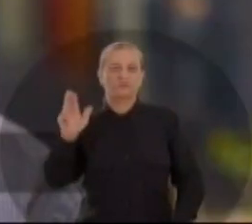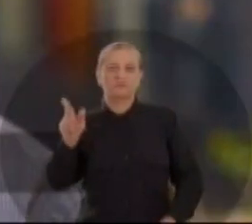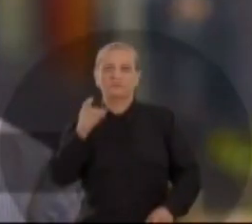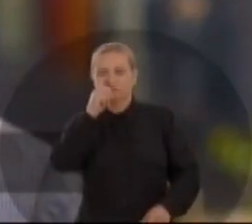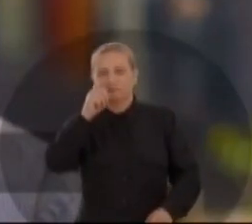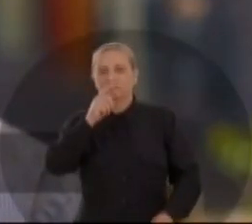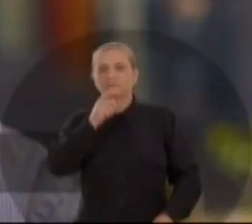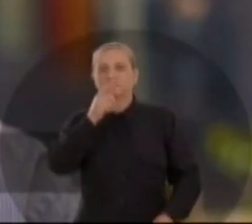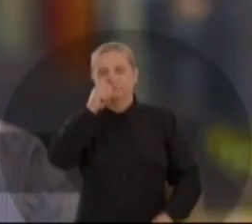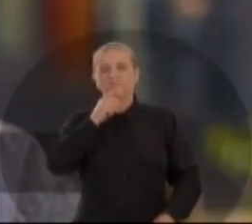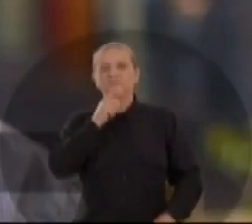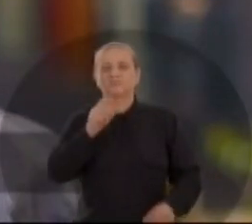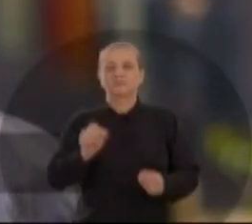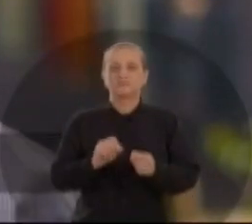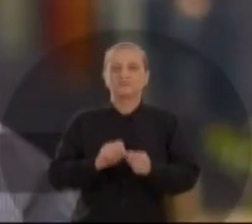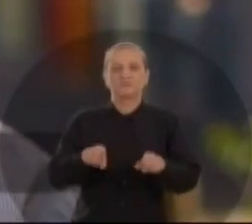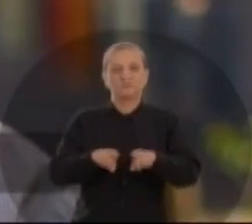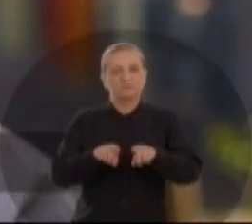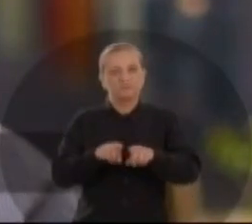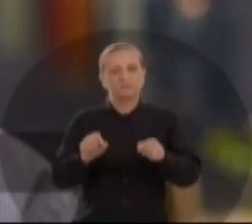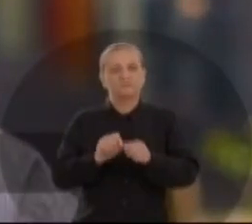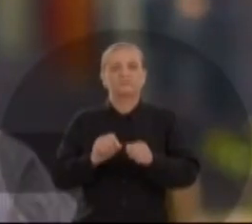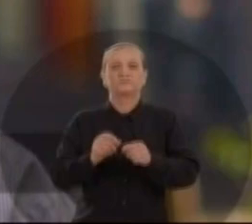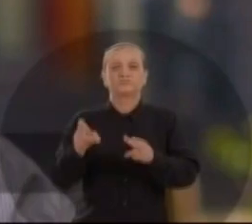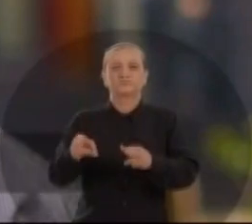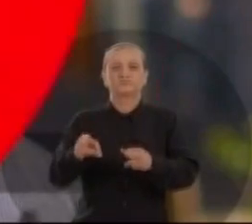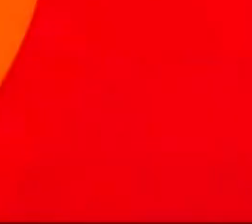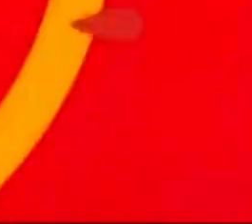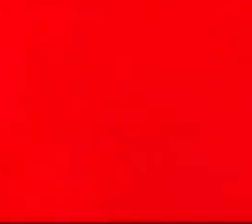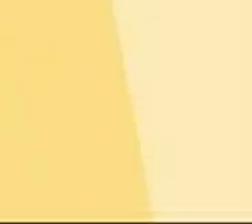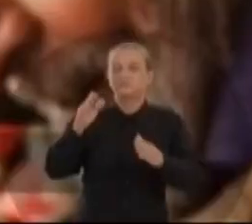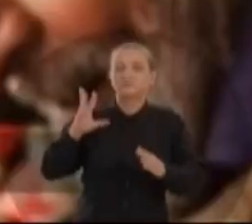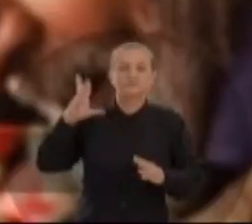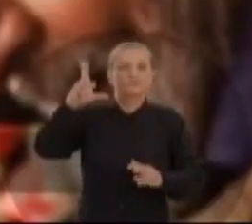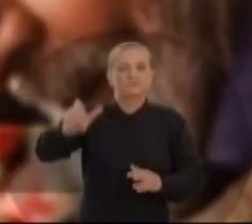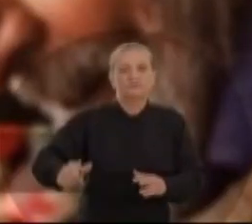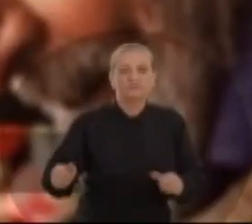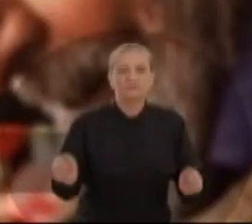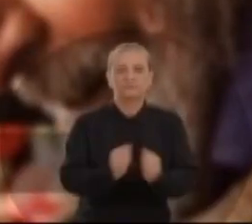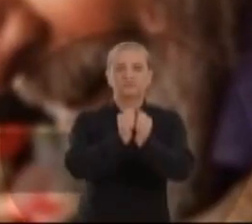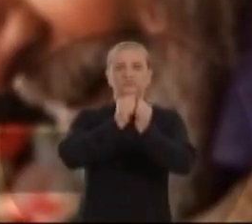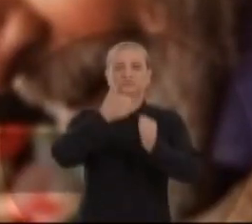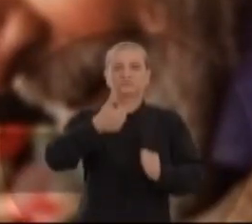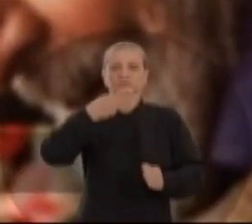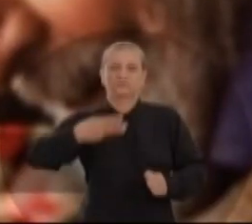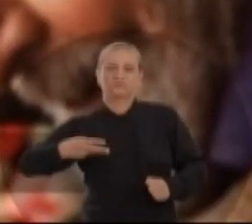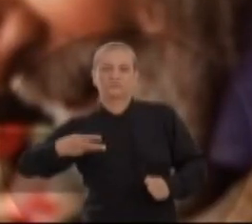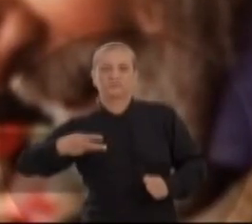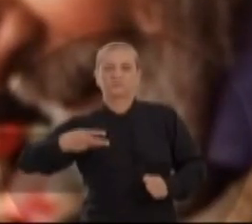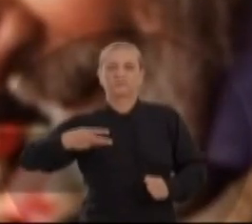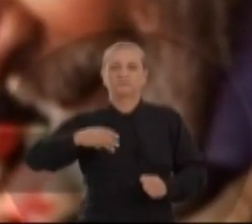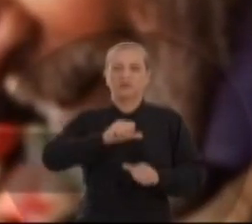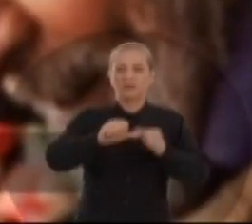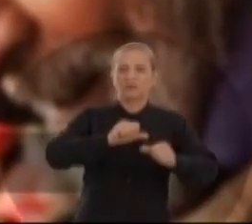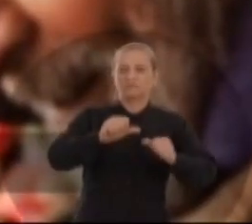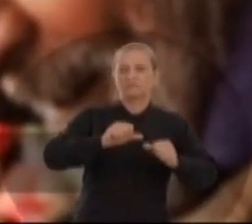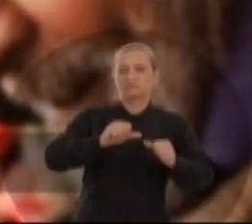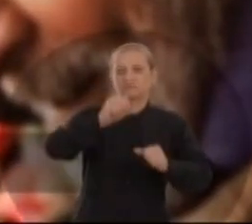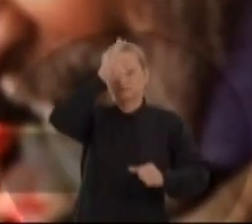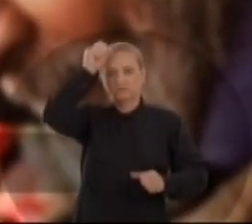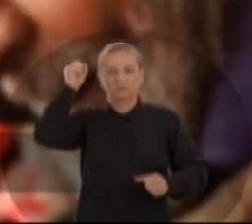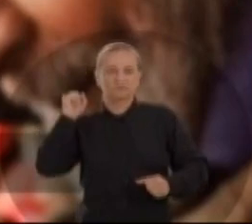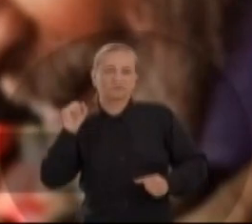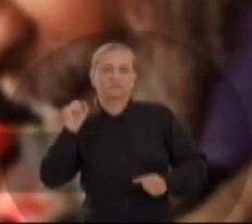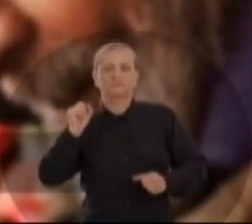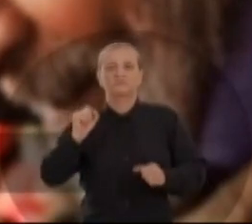O Lula e o Zeca do PT já fizeram. Eu também vou fazer. Como o Humberto Amadusi 13. Juntos, vamos mudar o